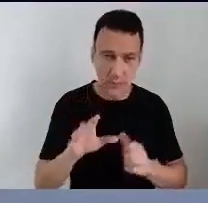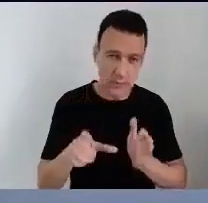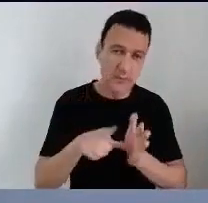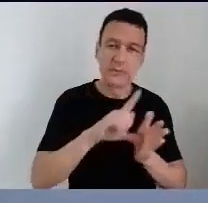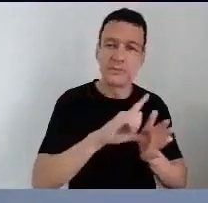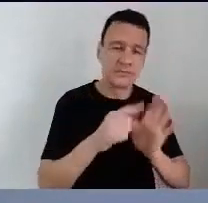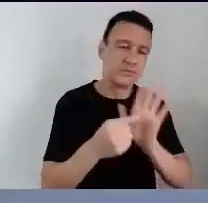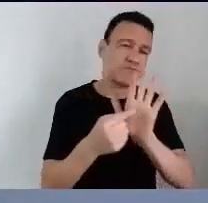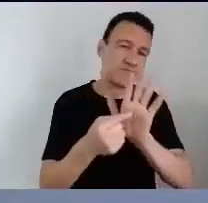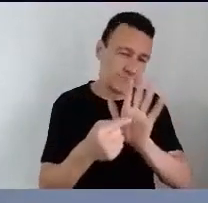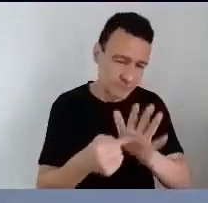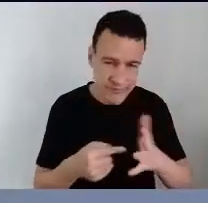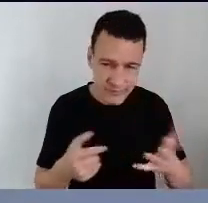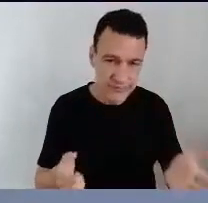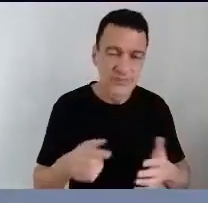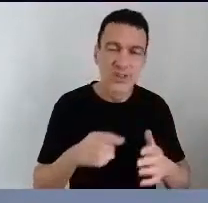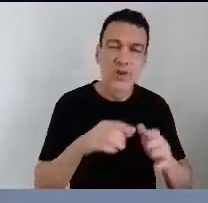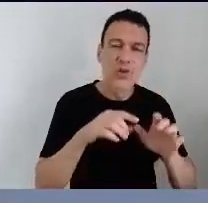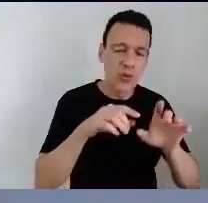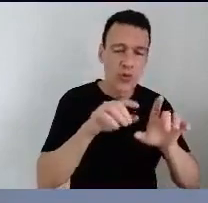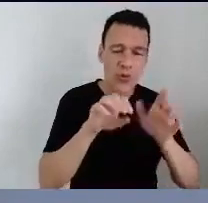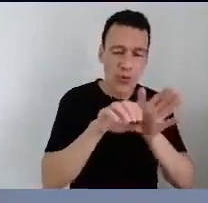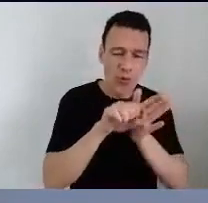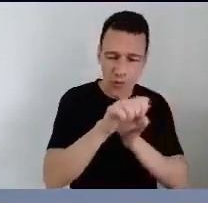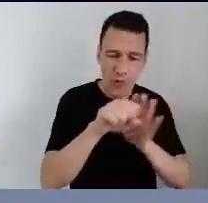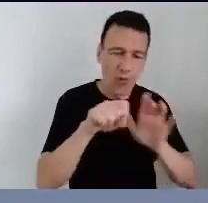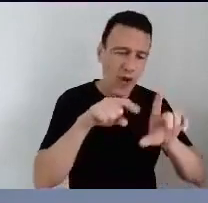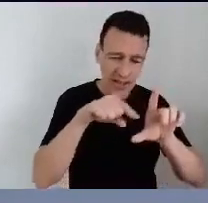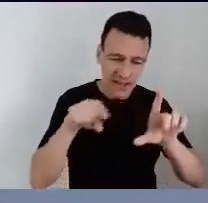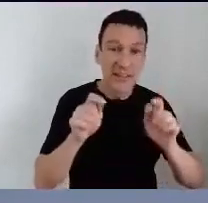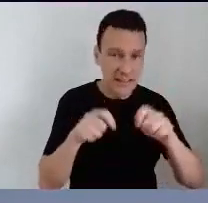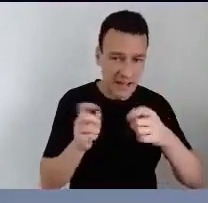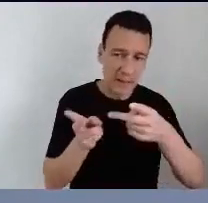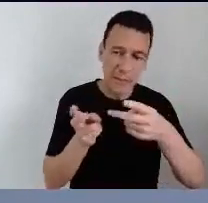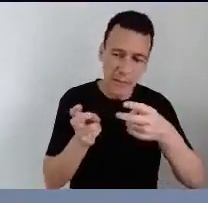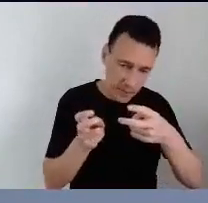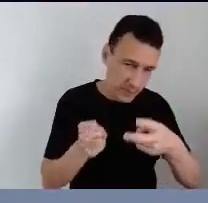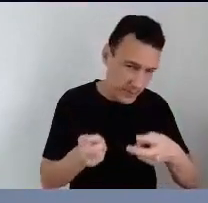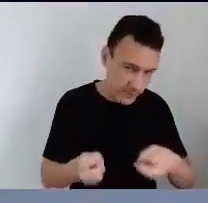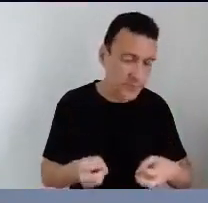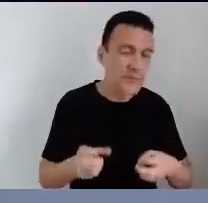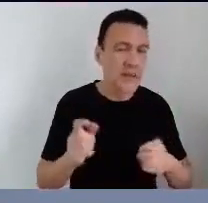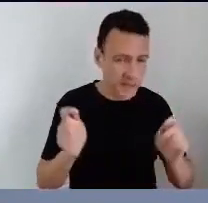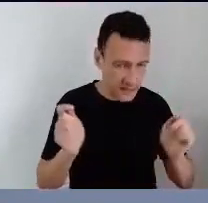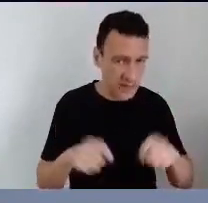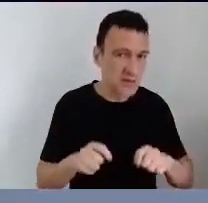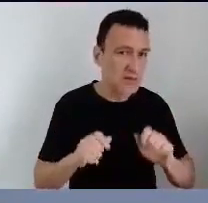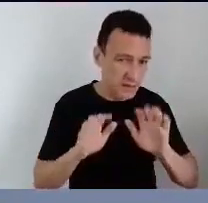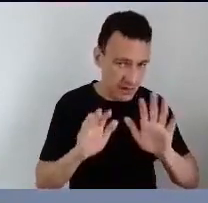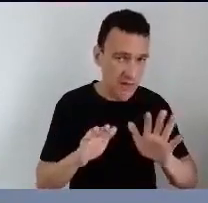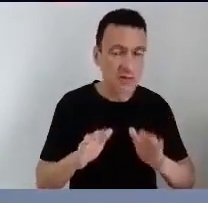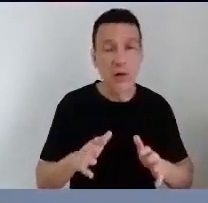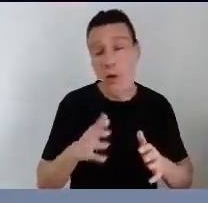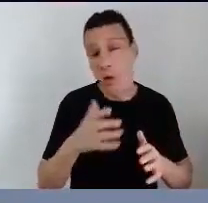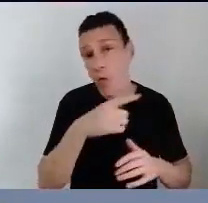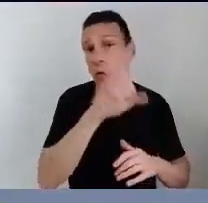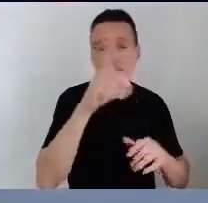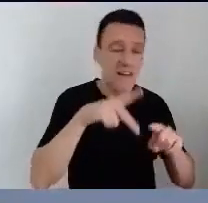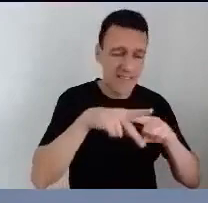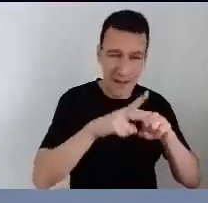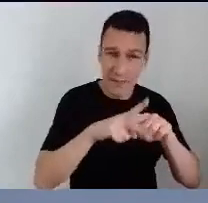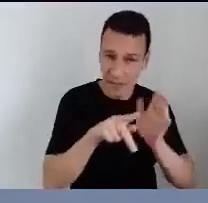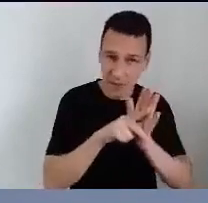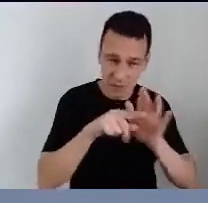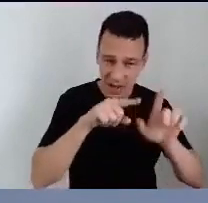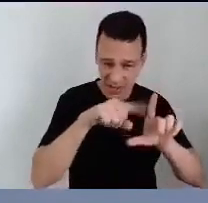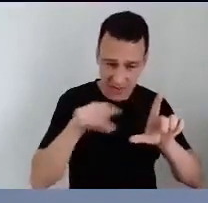ali. Às vezes, o Google Analytics, você consegue extrair alguns dados. Ou, às vezes, tiver alguma ferramenta de Analytics mesmo, né? Mas o ideal, assim,